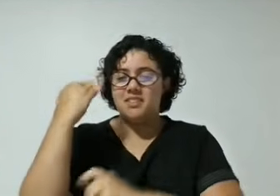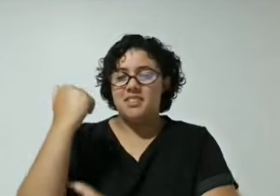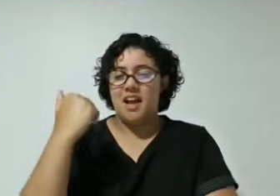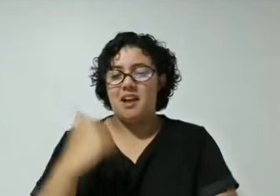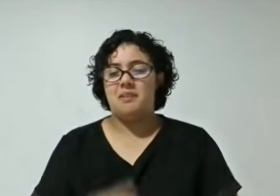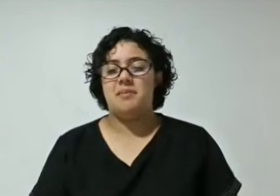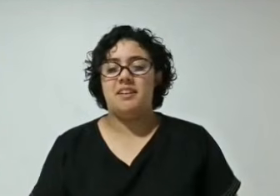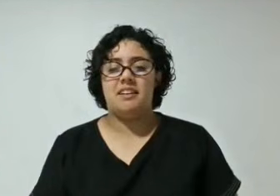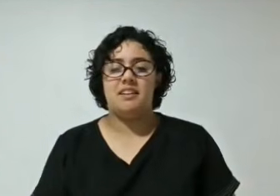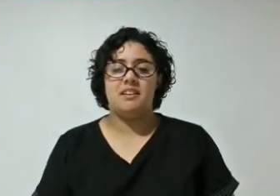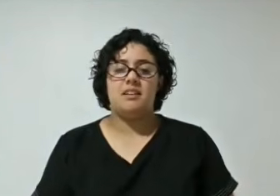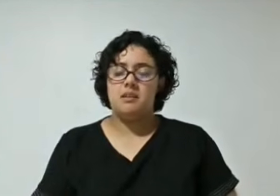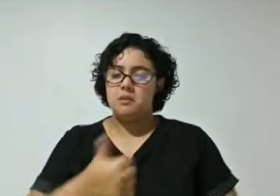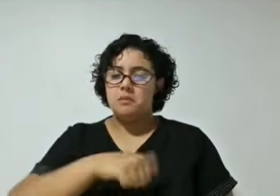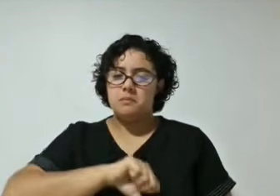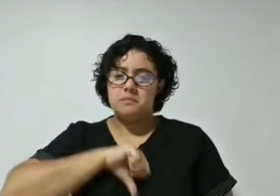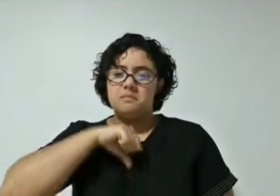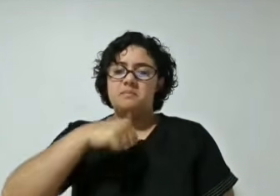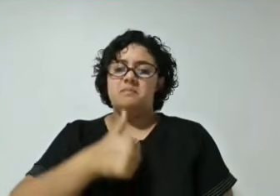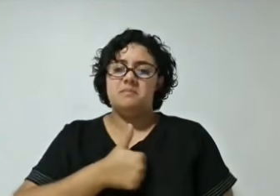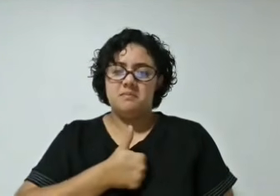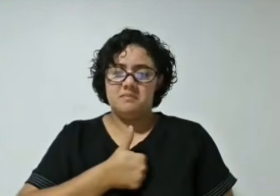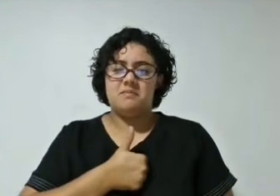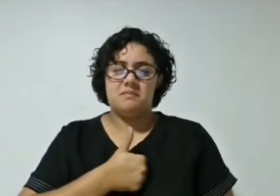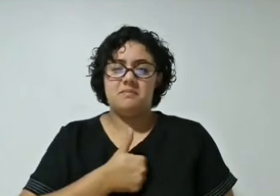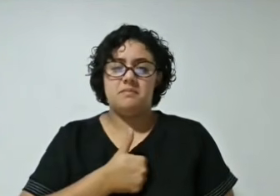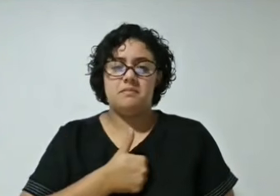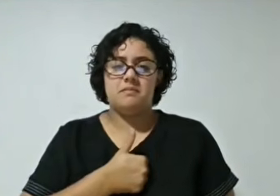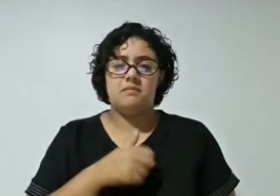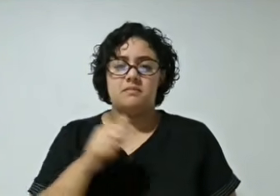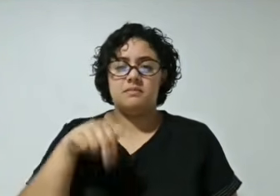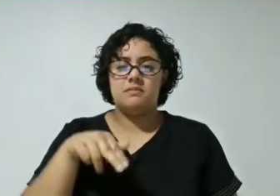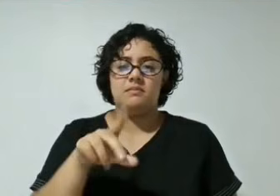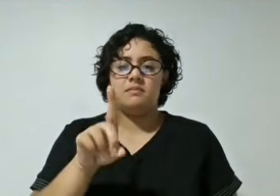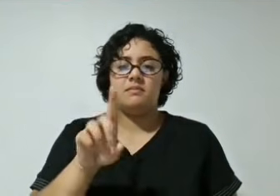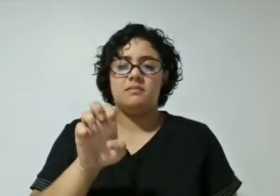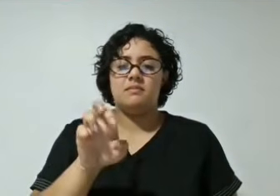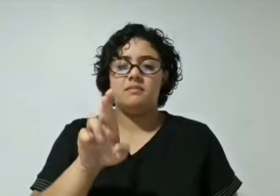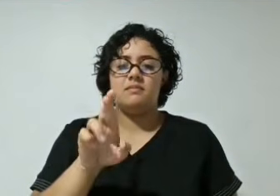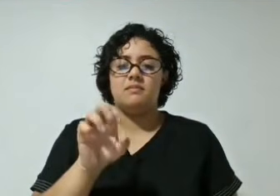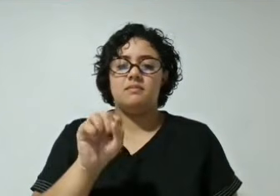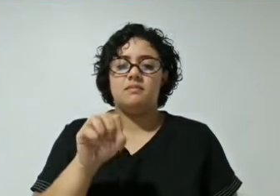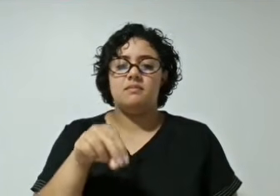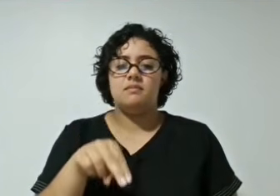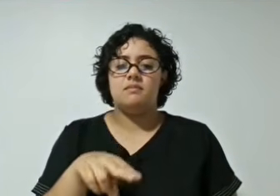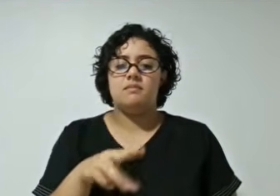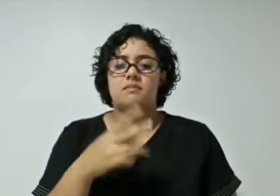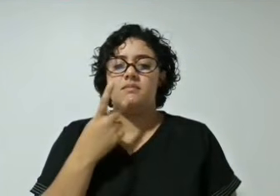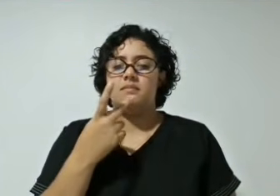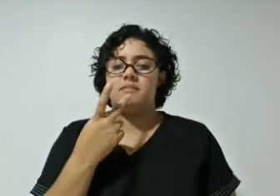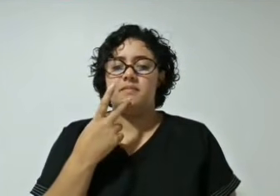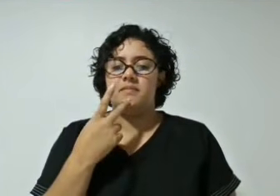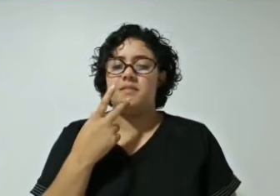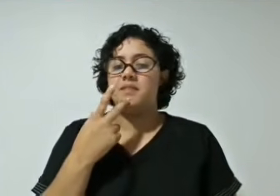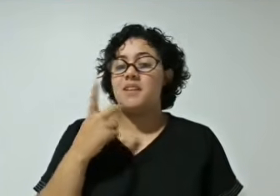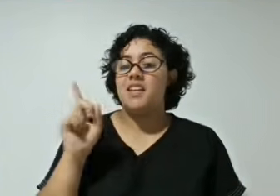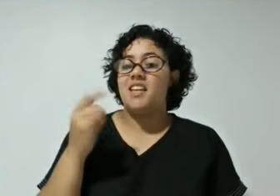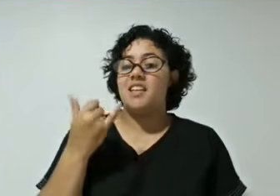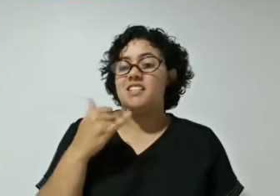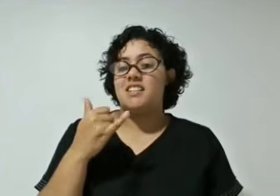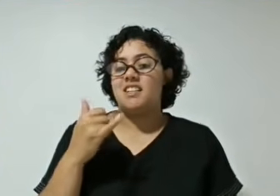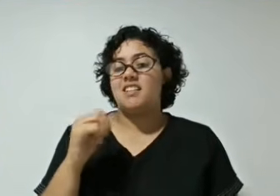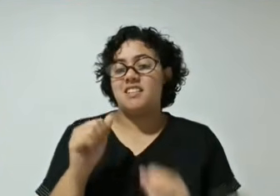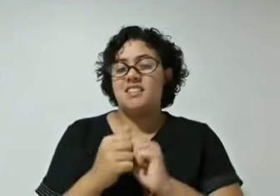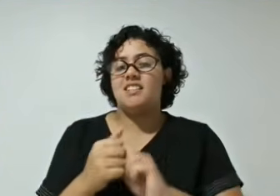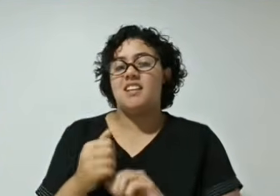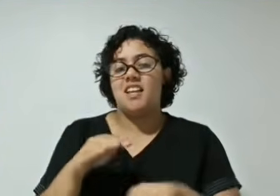A autoestima bem. O Anderson, inclusive, foi muito engraçado, porque ele estava com o celular e ele estava. E à noite,